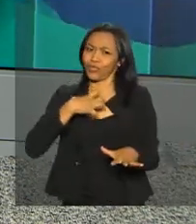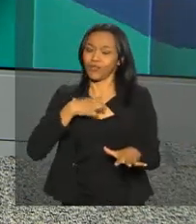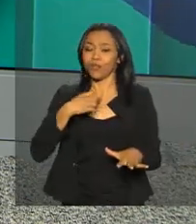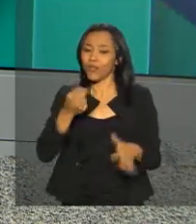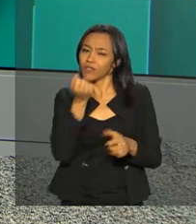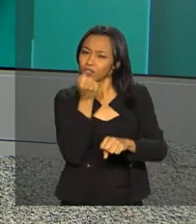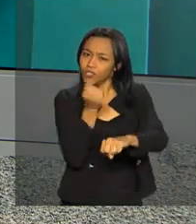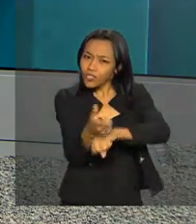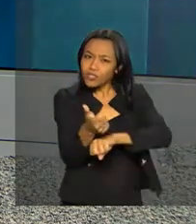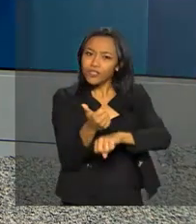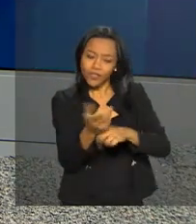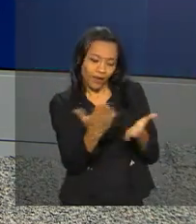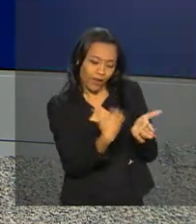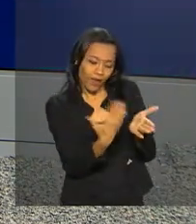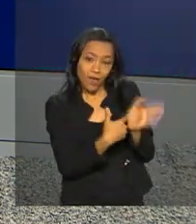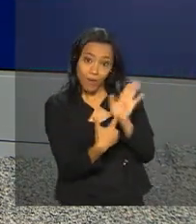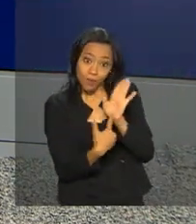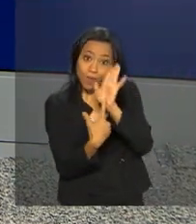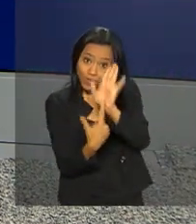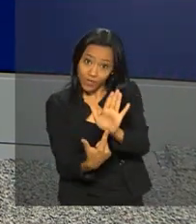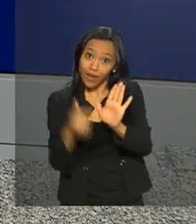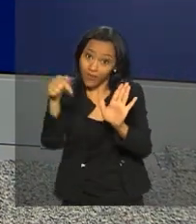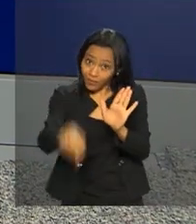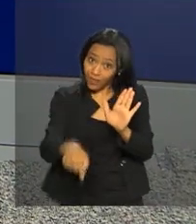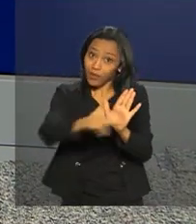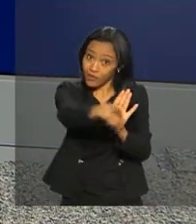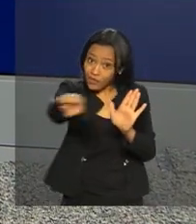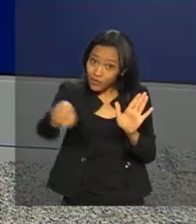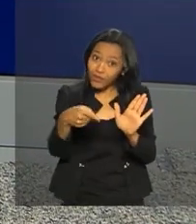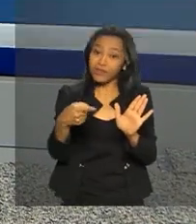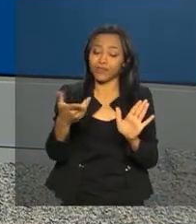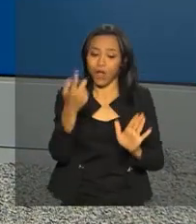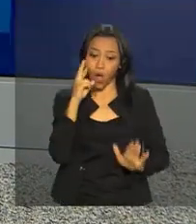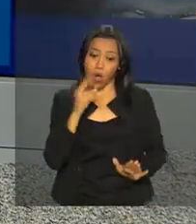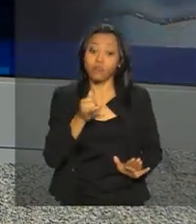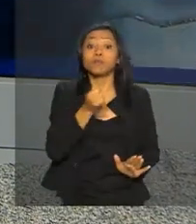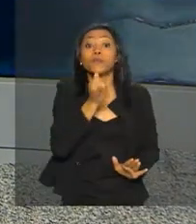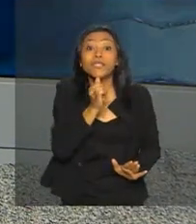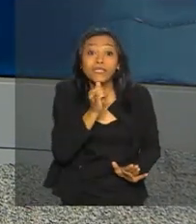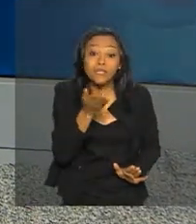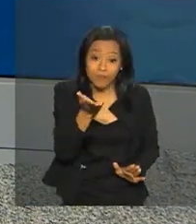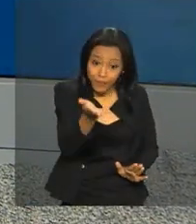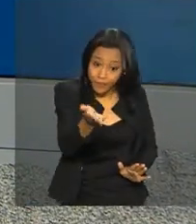algumas dicas dessa cartilha para mostrar aqui para você na tela. Por exemplo,